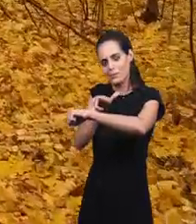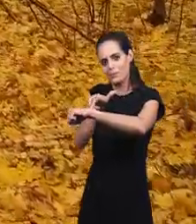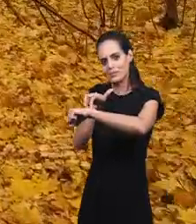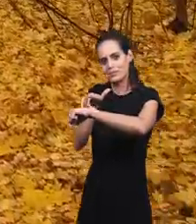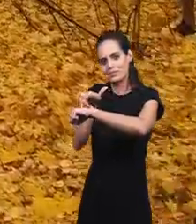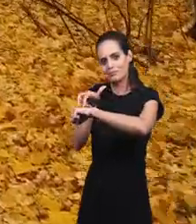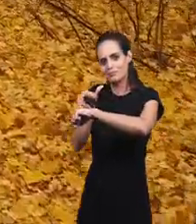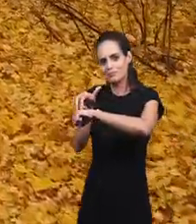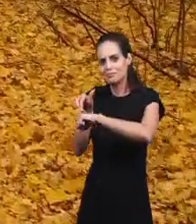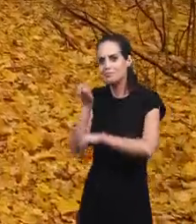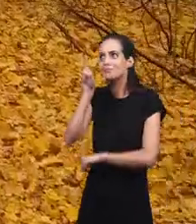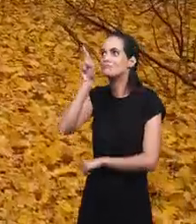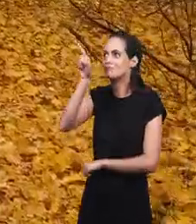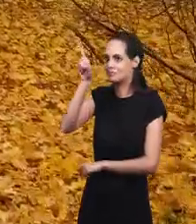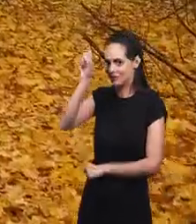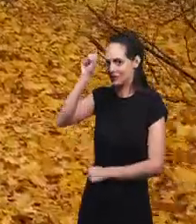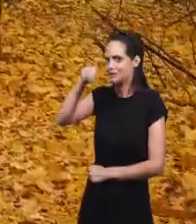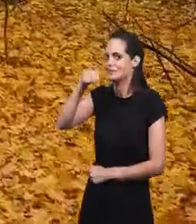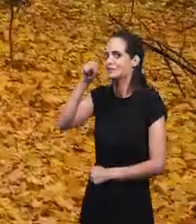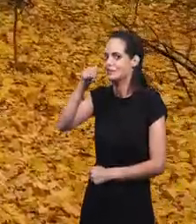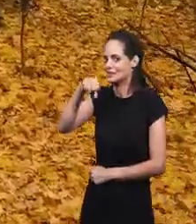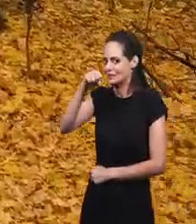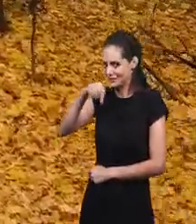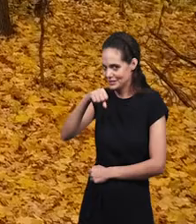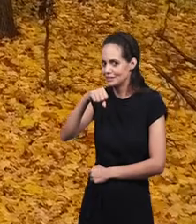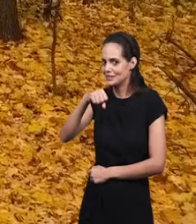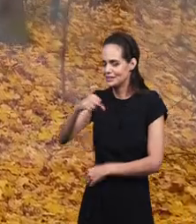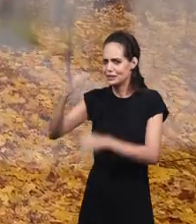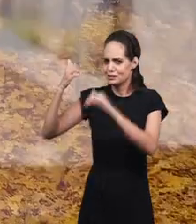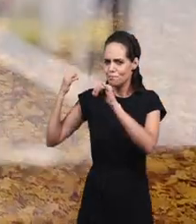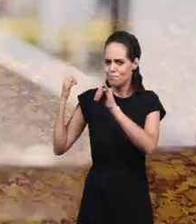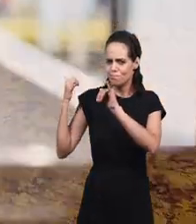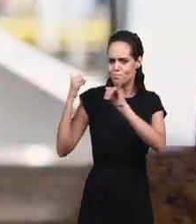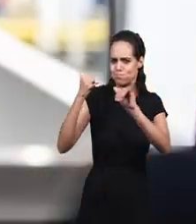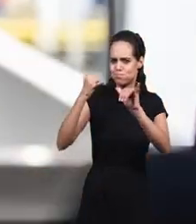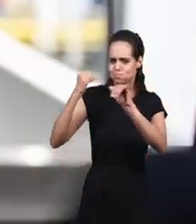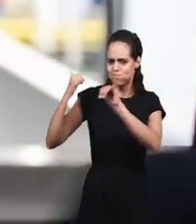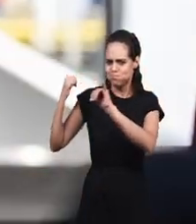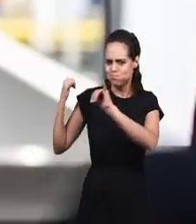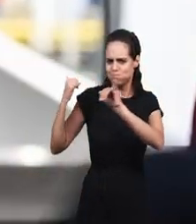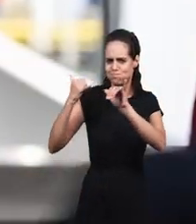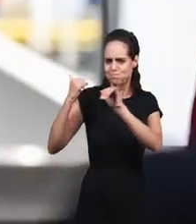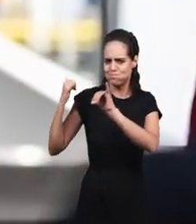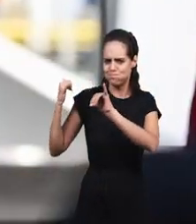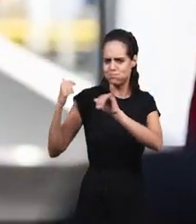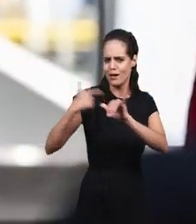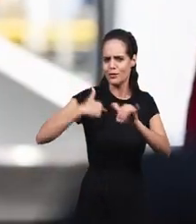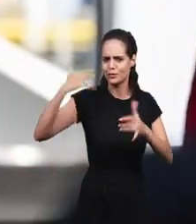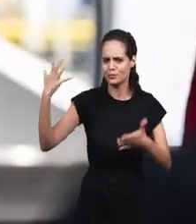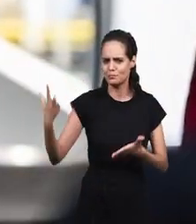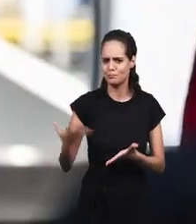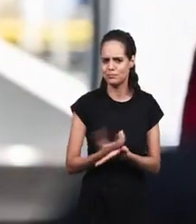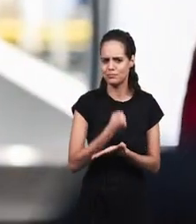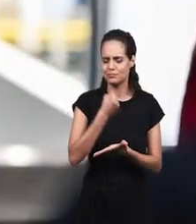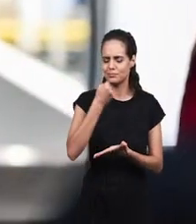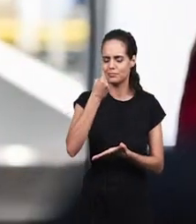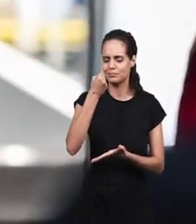andarei, no toque da trombeta